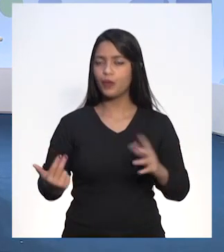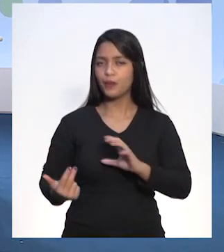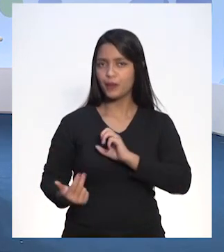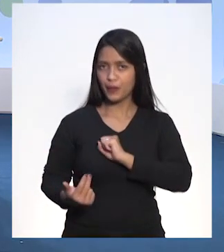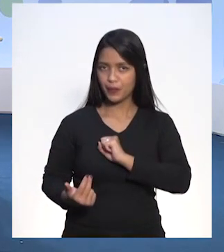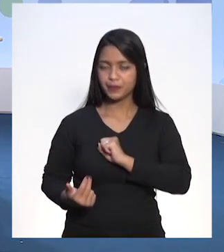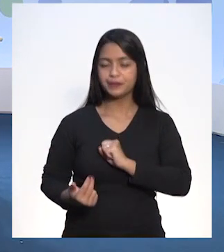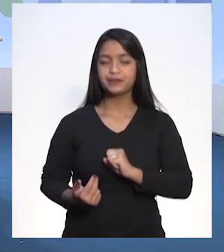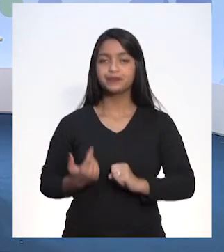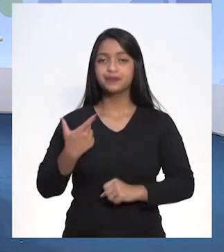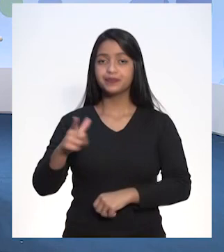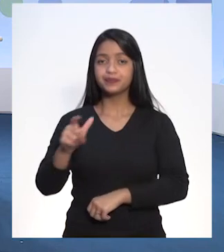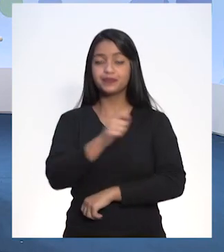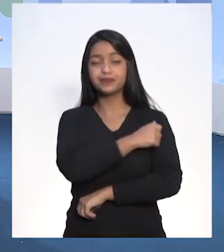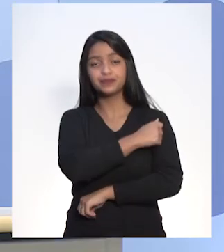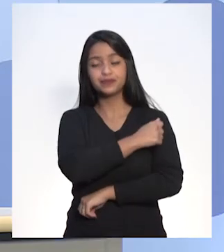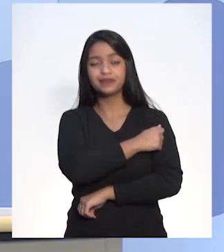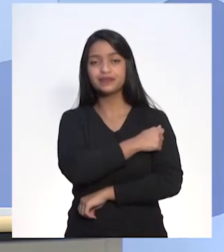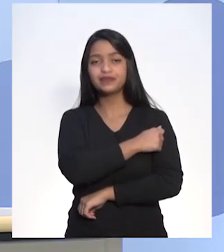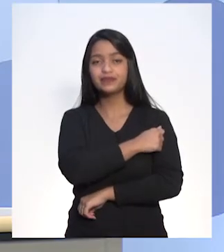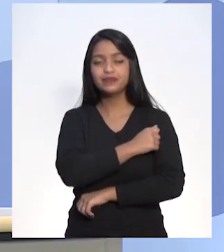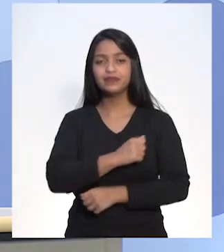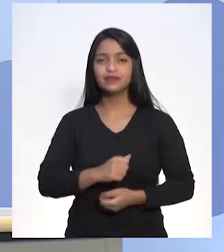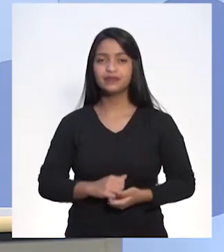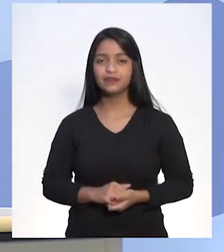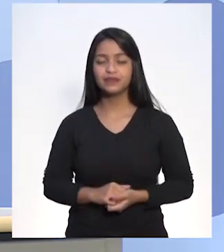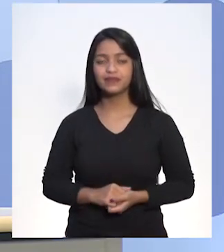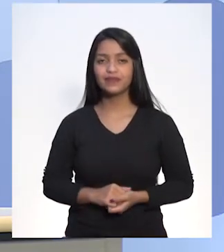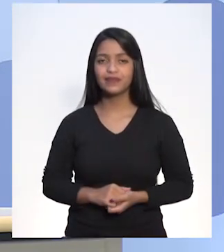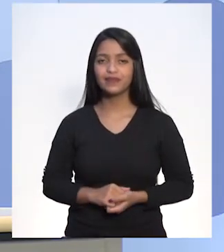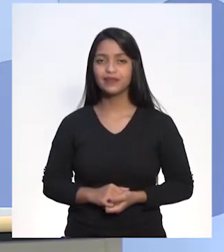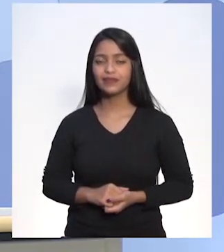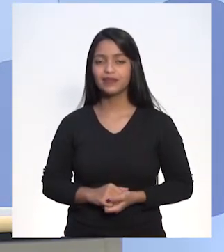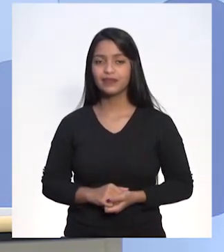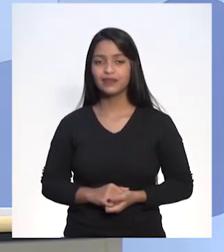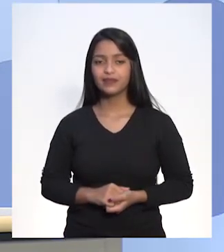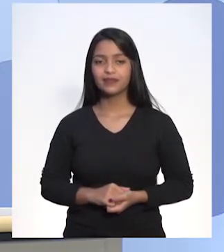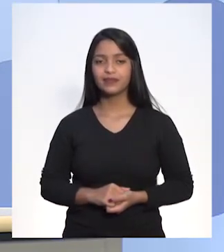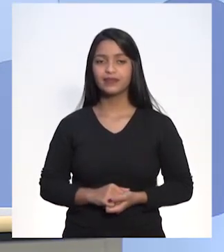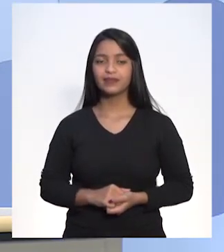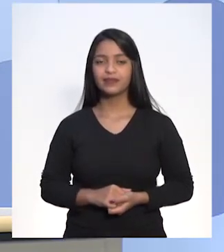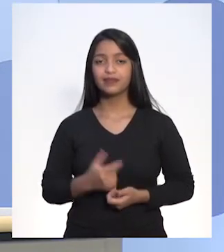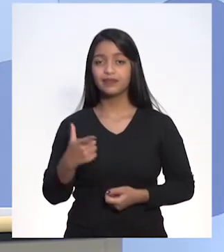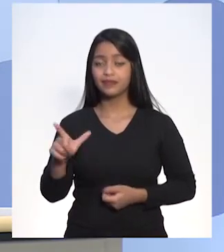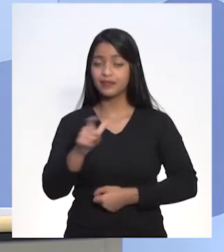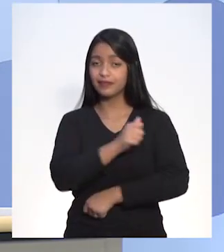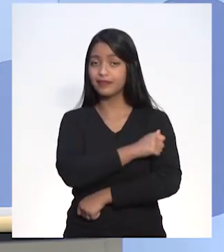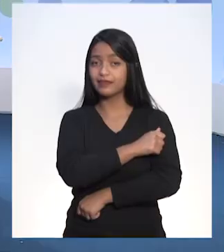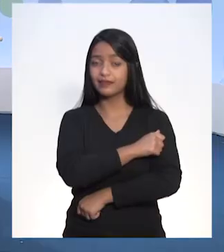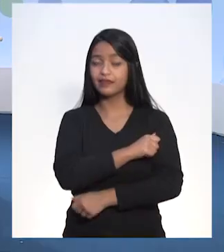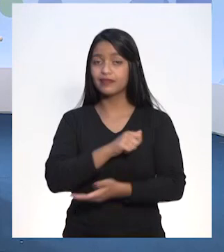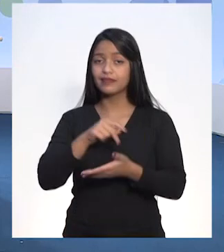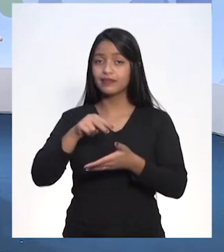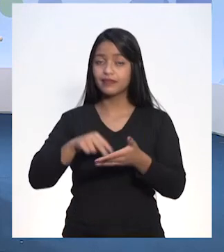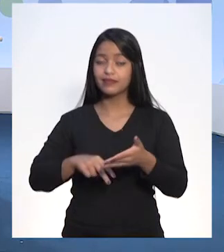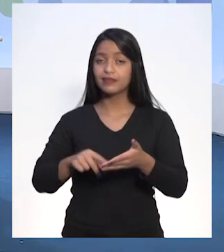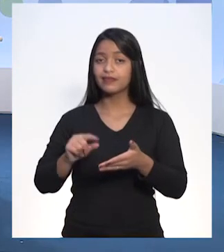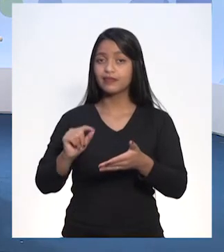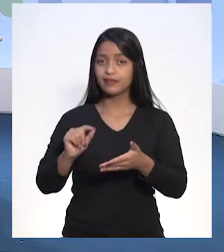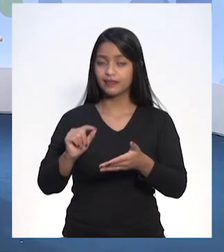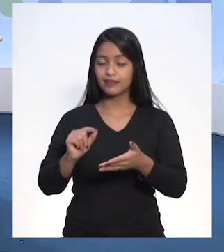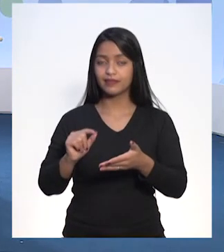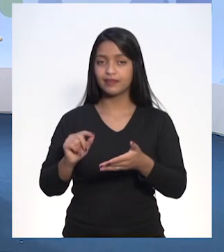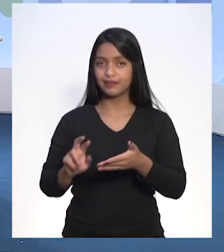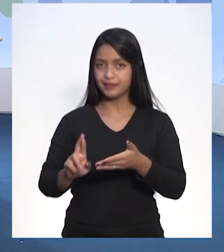Pro Eliane, semelhanças, mesmo tema, amor. Diferenças, enredo e conclusão, não tem o mesmo sentimento no